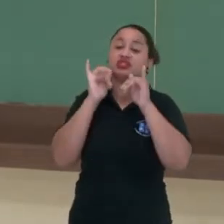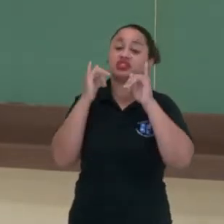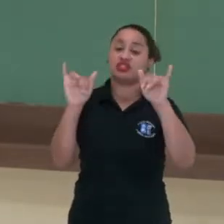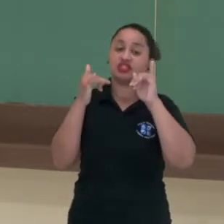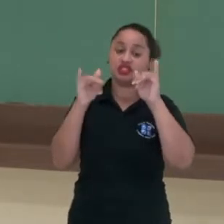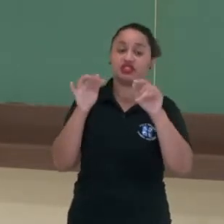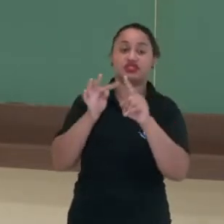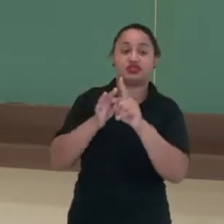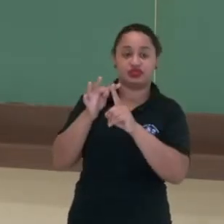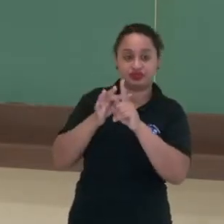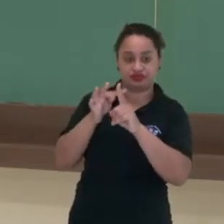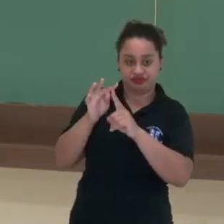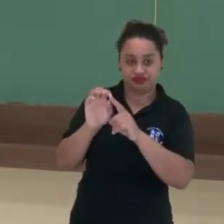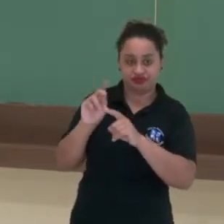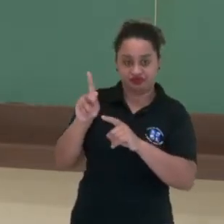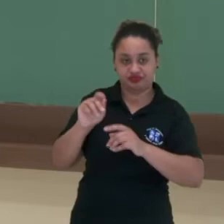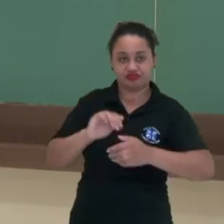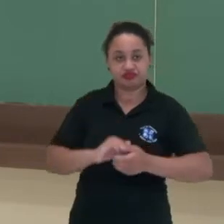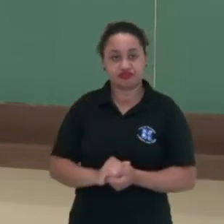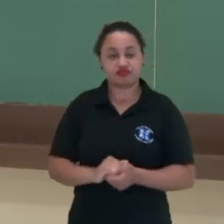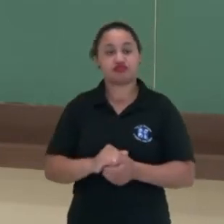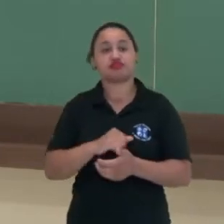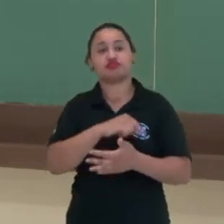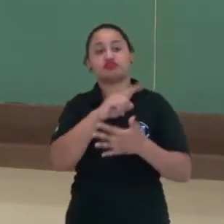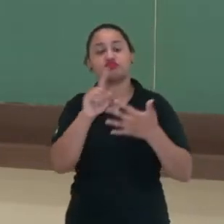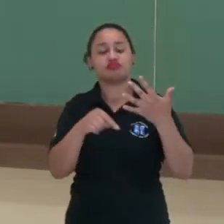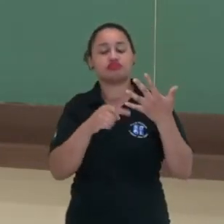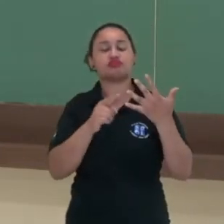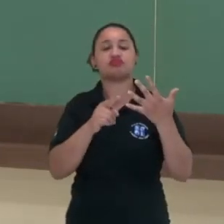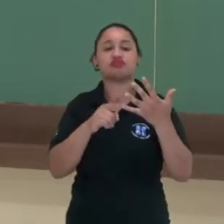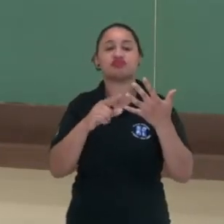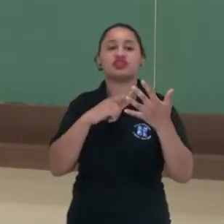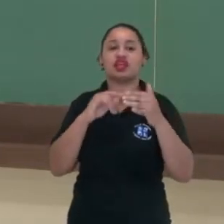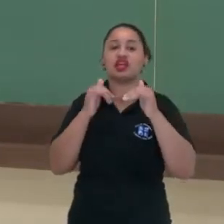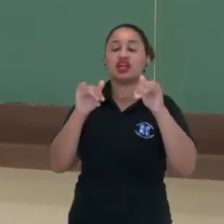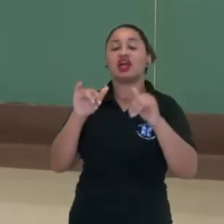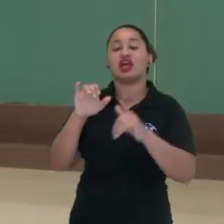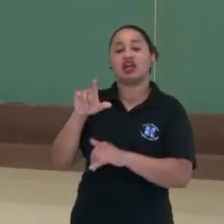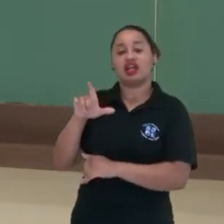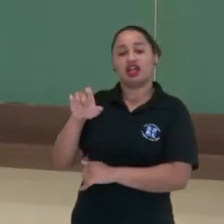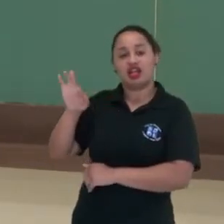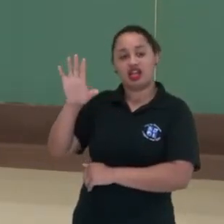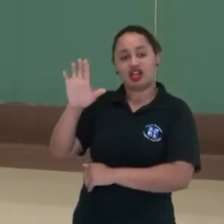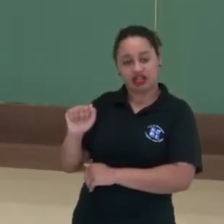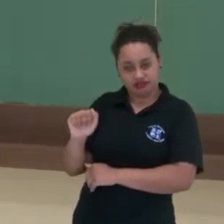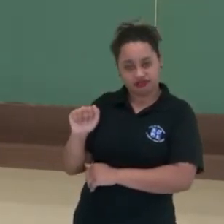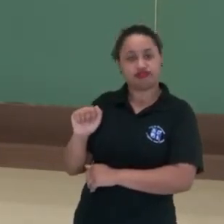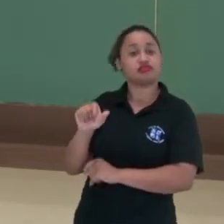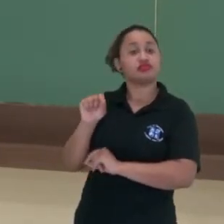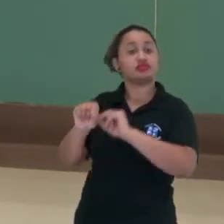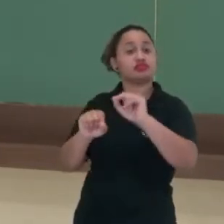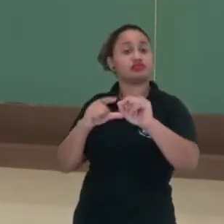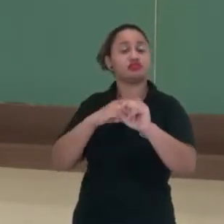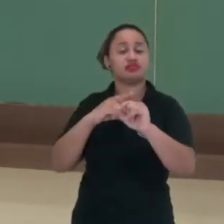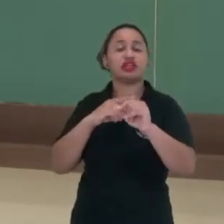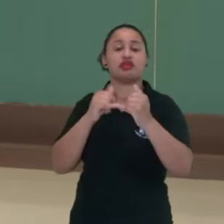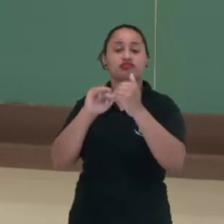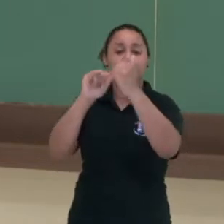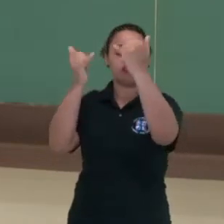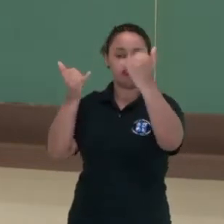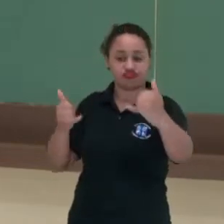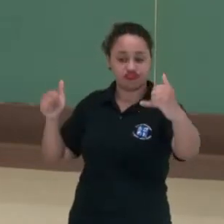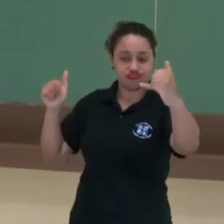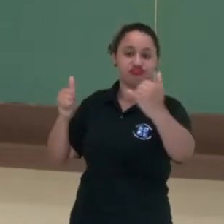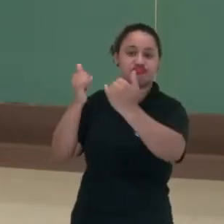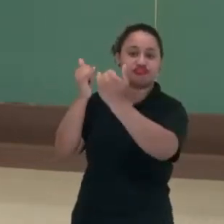térmica. A energia elétrica, ela é resultado do trabalho realizado por uma corrente elétrica. O